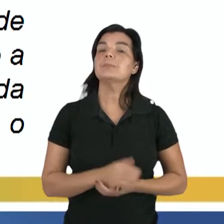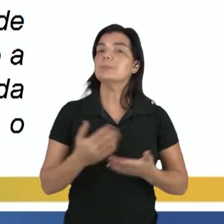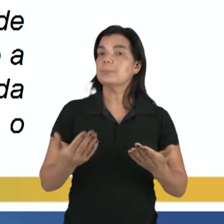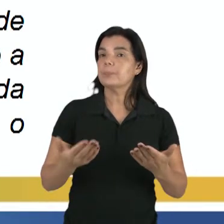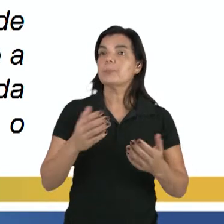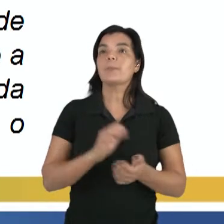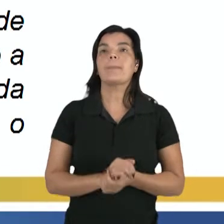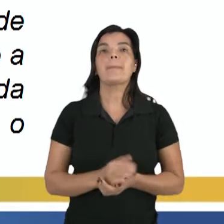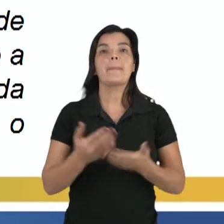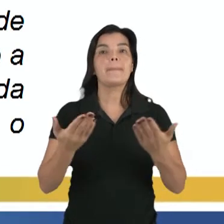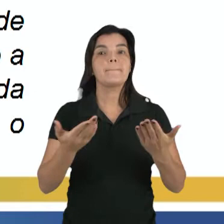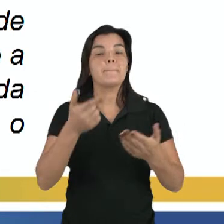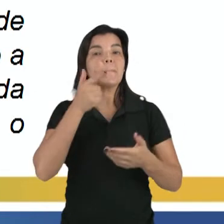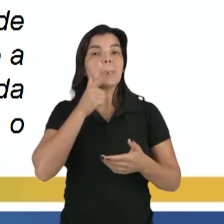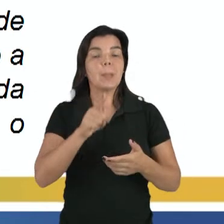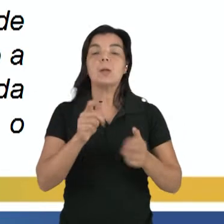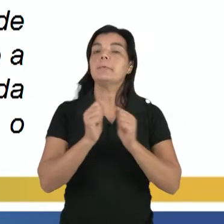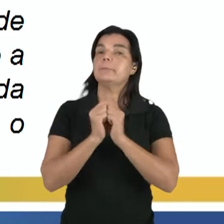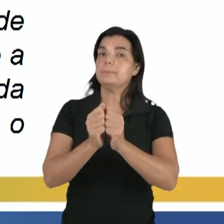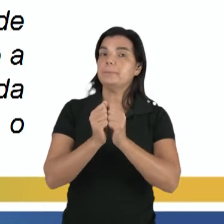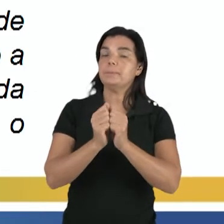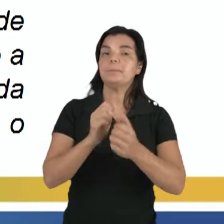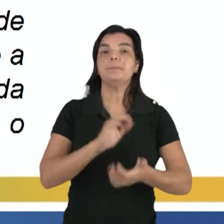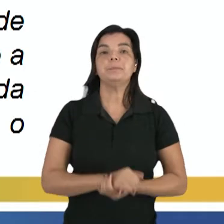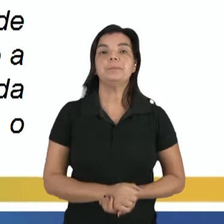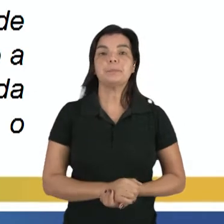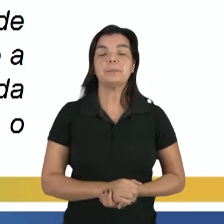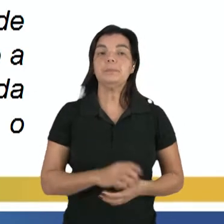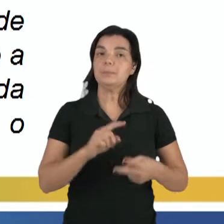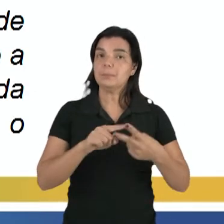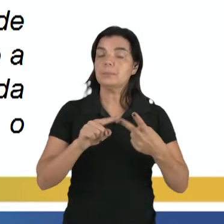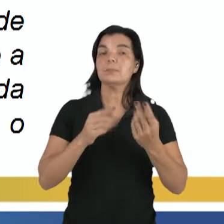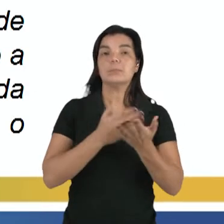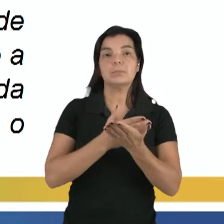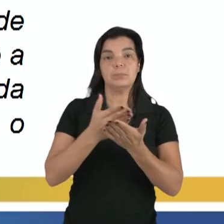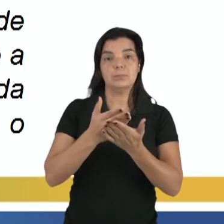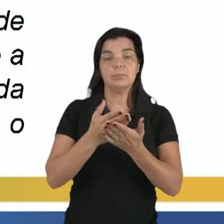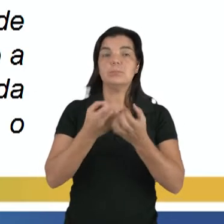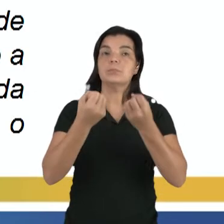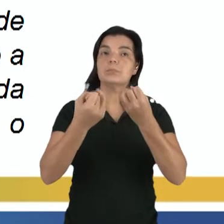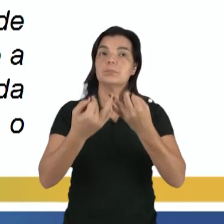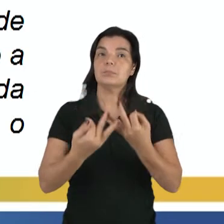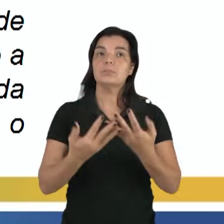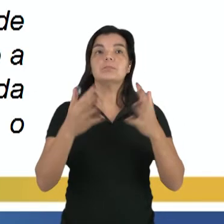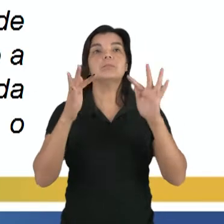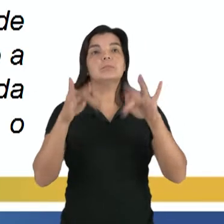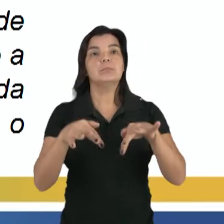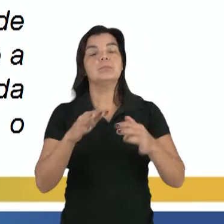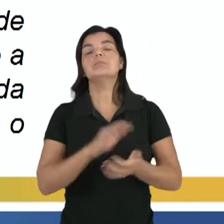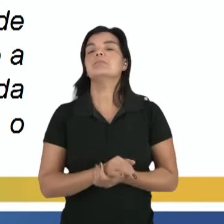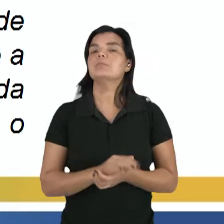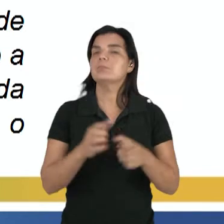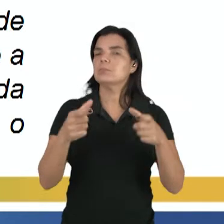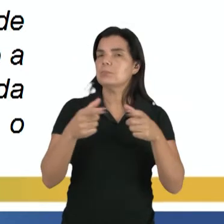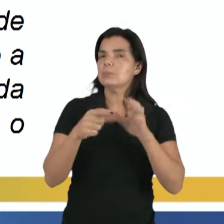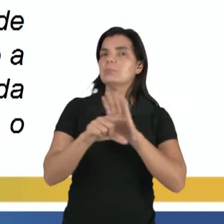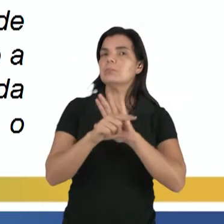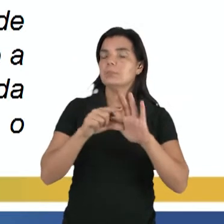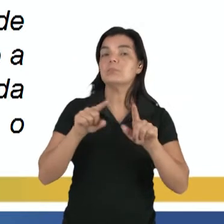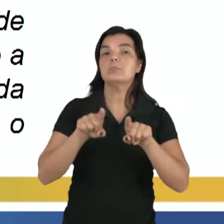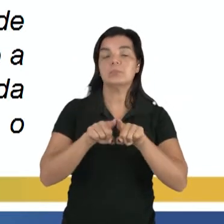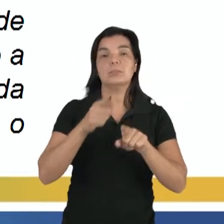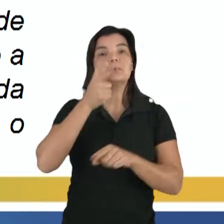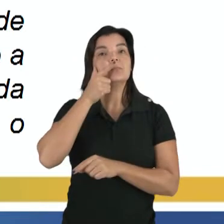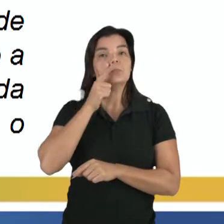sociedade, e com que eles trabalhem juntos. Então, nós temos aí a nossa introdução, nosso desenvolvimento, em conclusão, em poucas